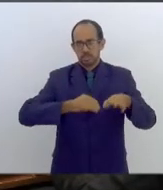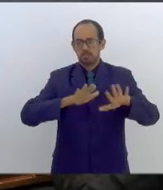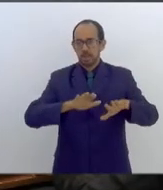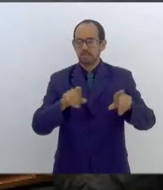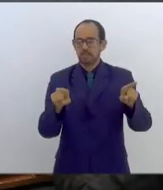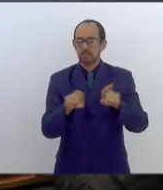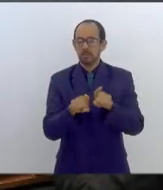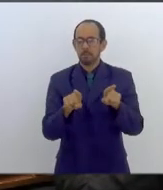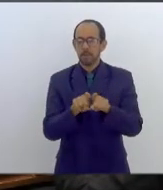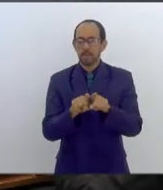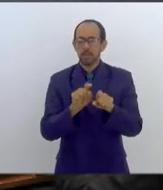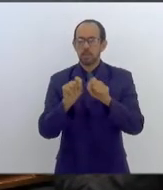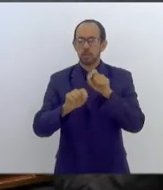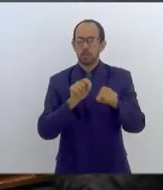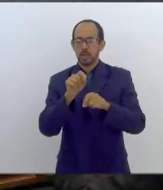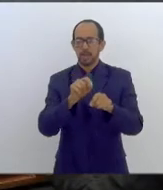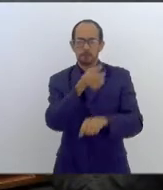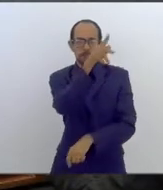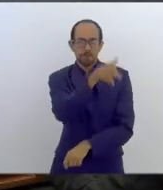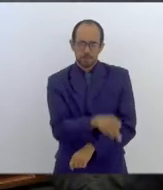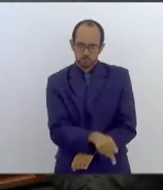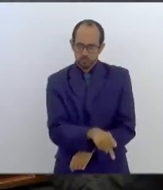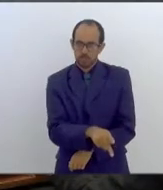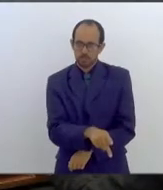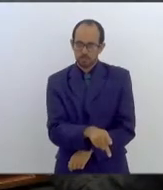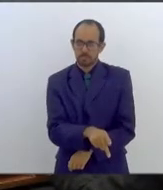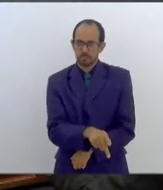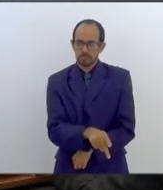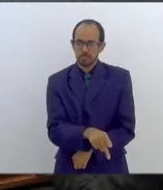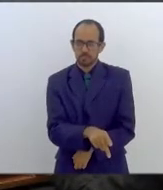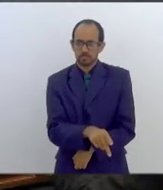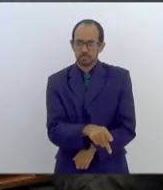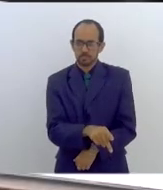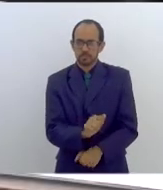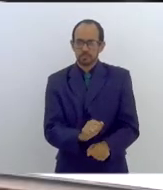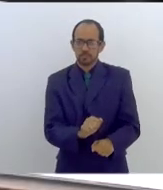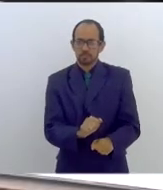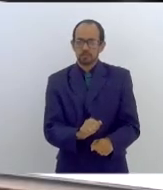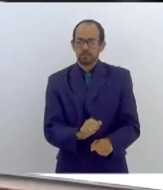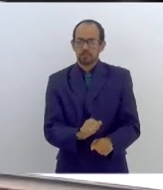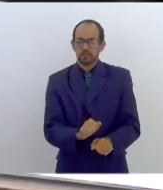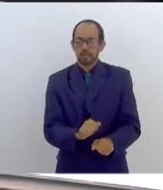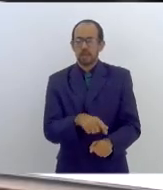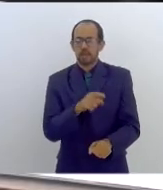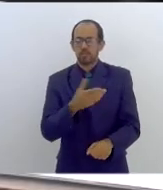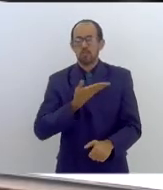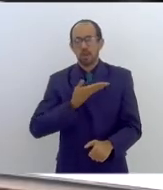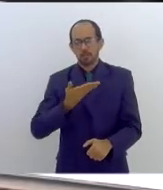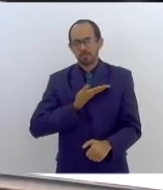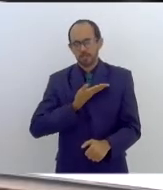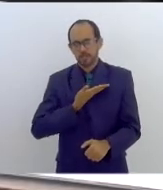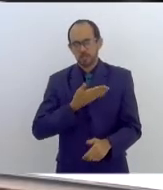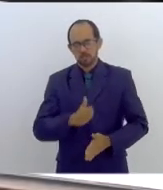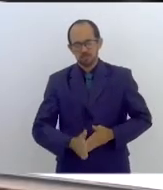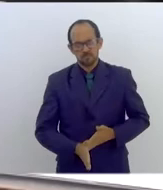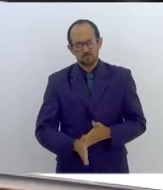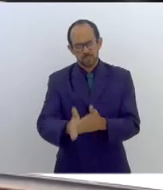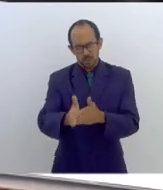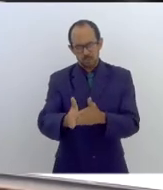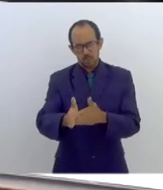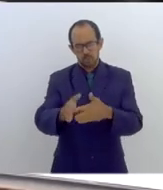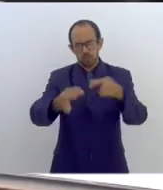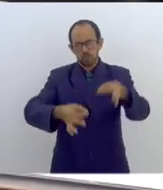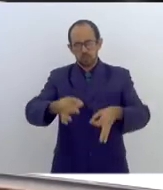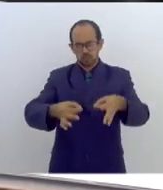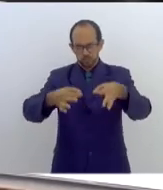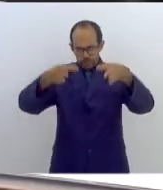como pela pessoa e pelo homem de família que ele é sempre foi um amigo Leal juiz competente